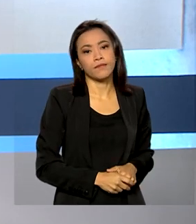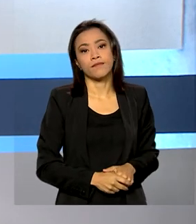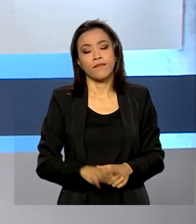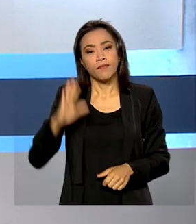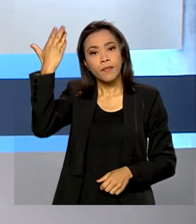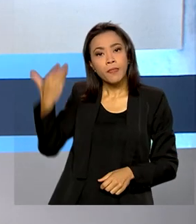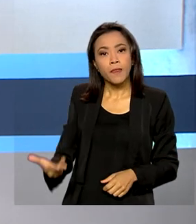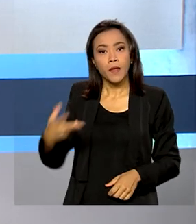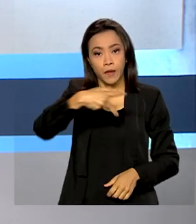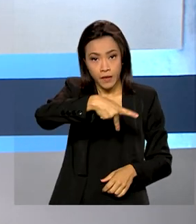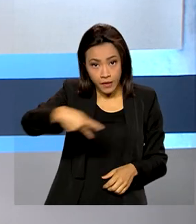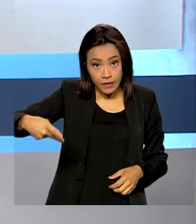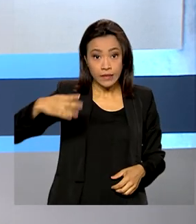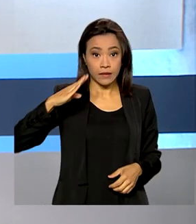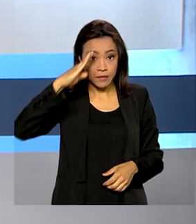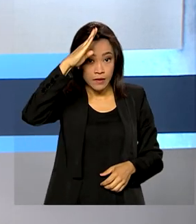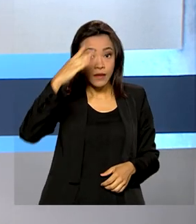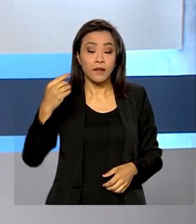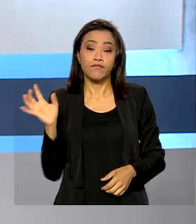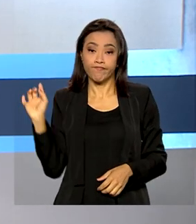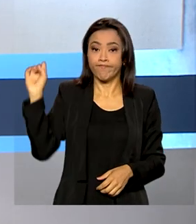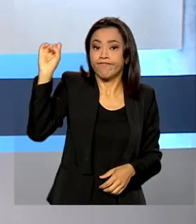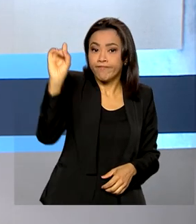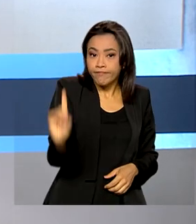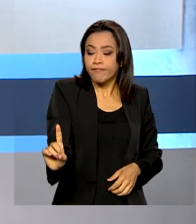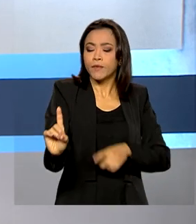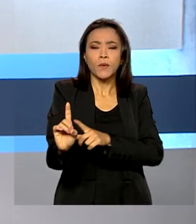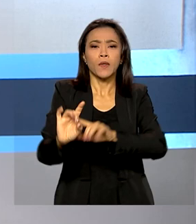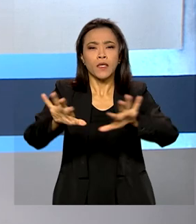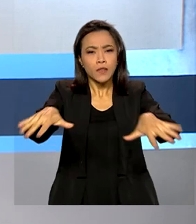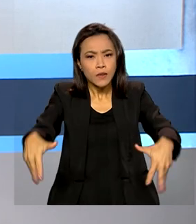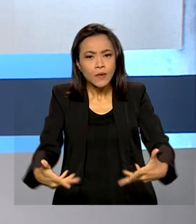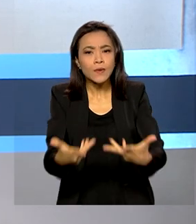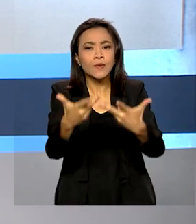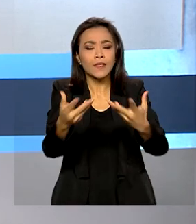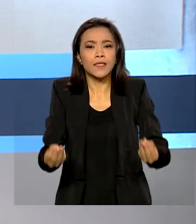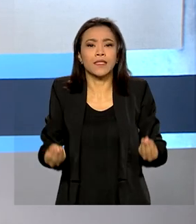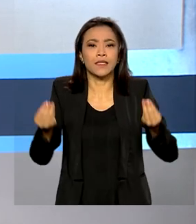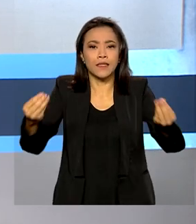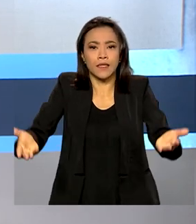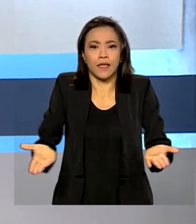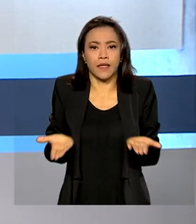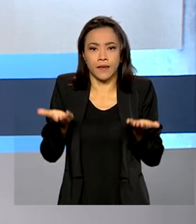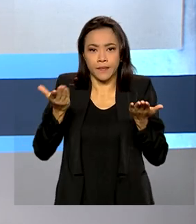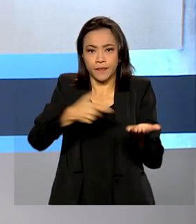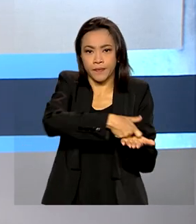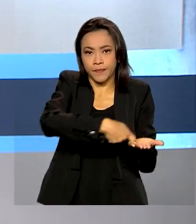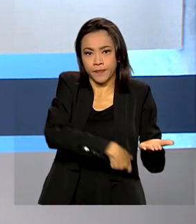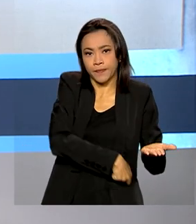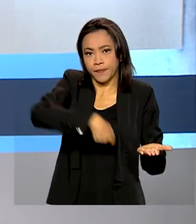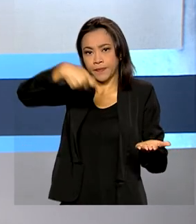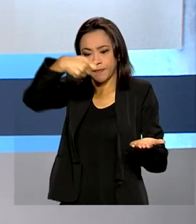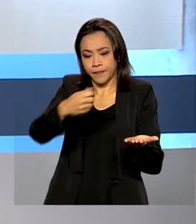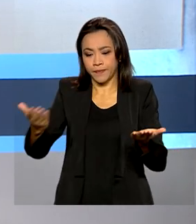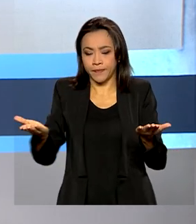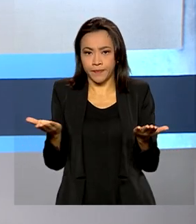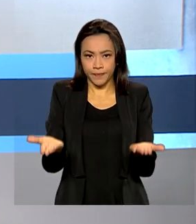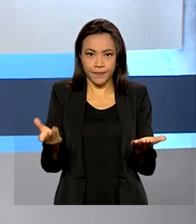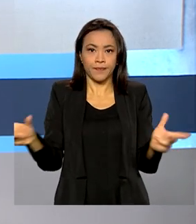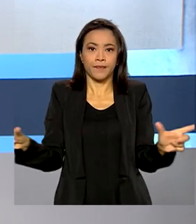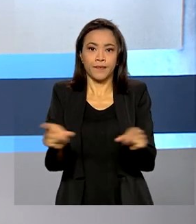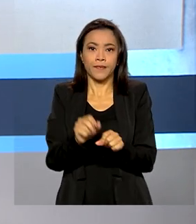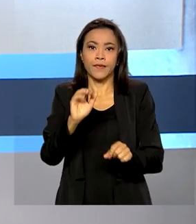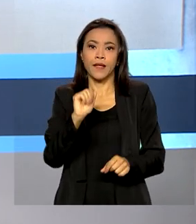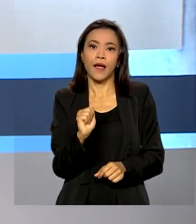O presidente Jair Bolsonaro participou da solenidade de entrega do espadim aos cadetes da Academia Militar